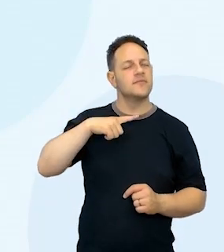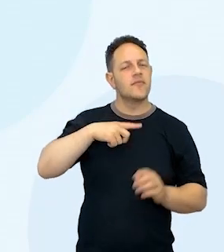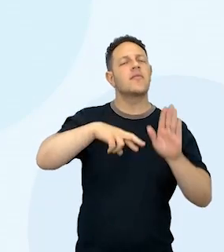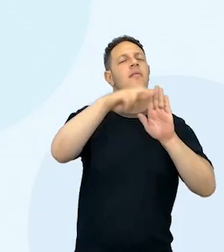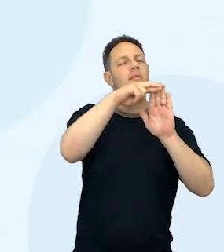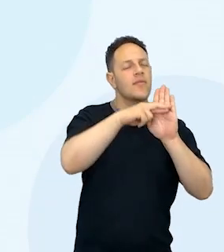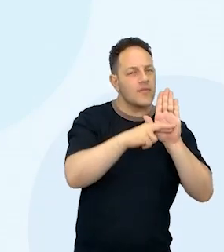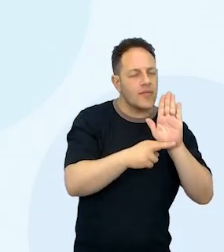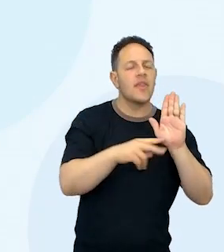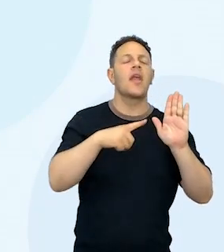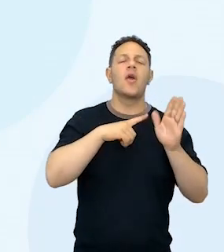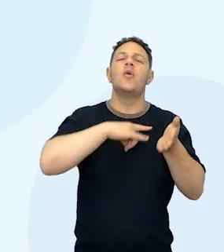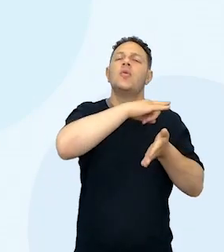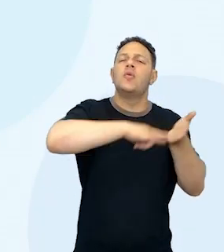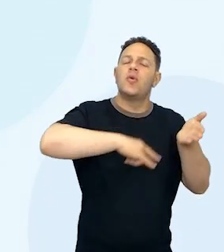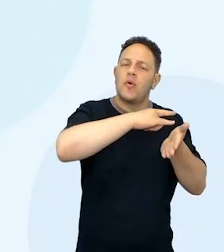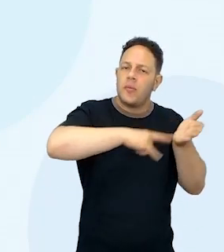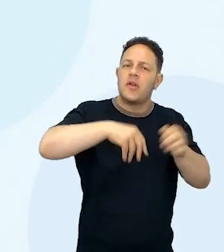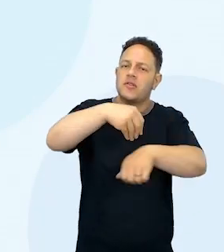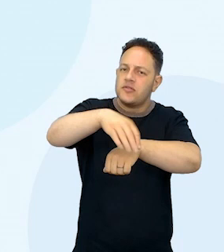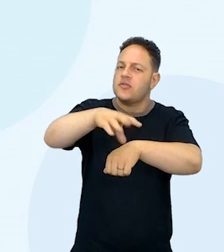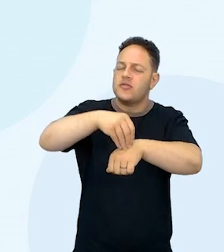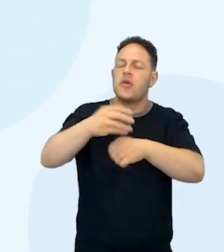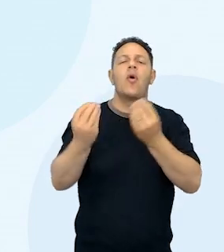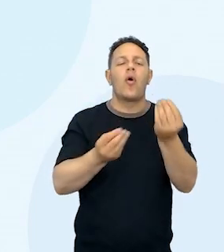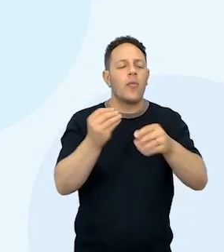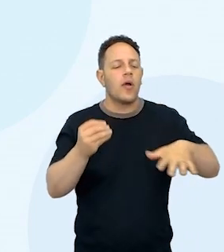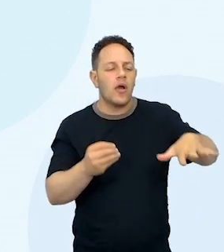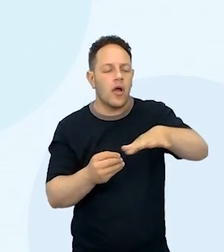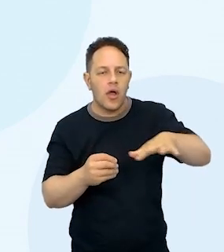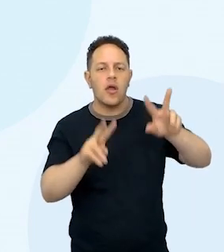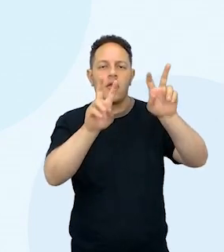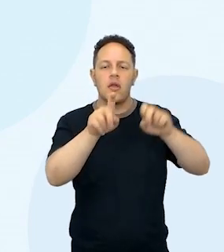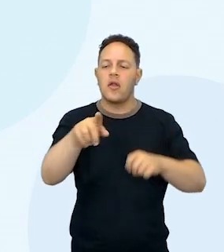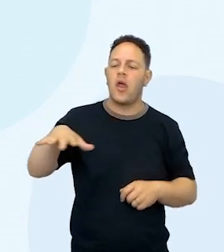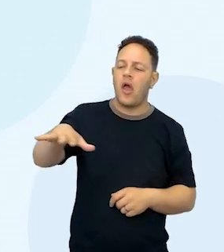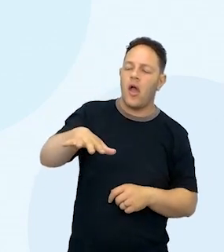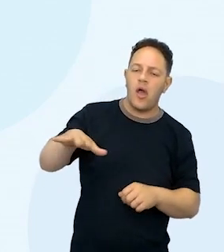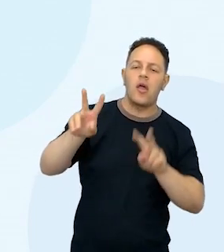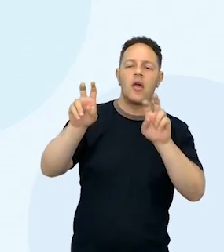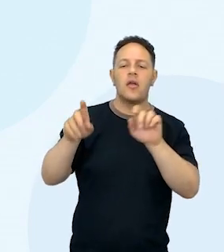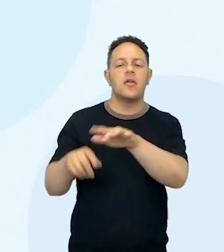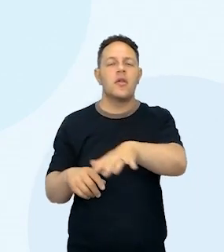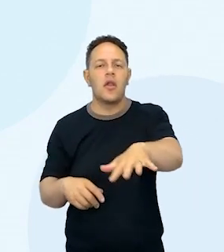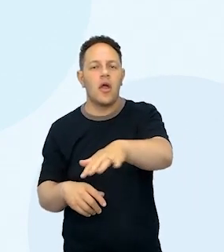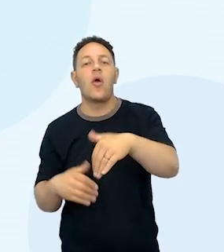regulamento, tem documentos orientadores por área do conhecimento, então tem um documento orientador,